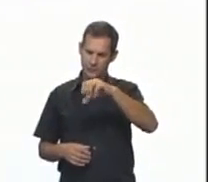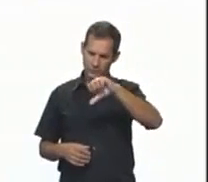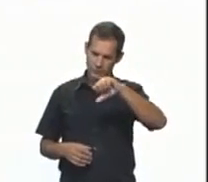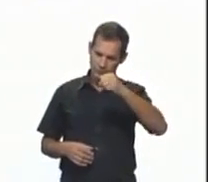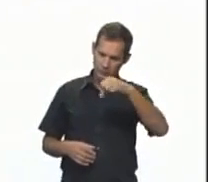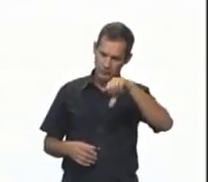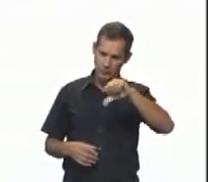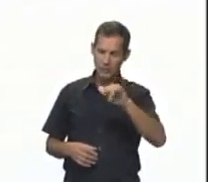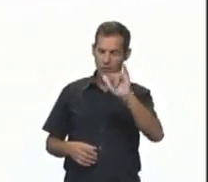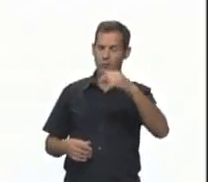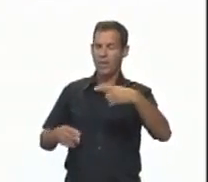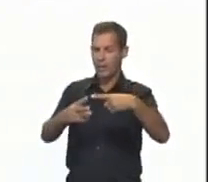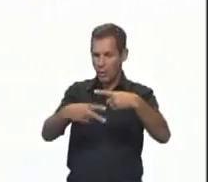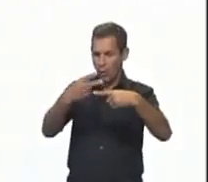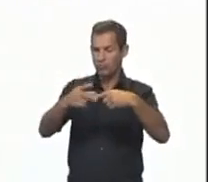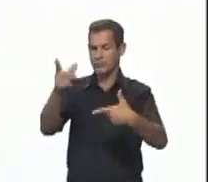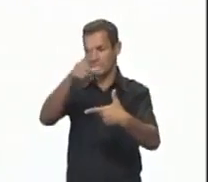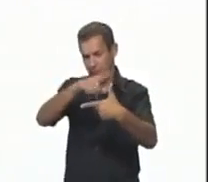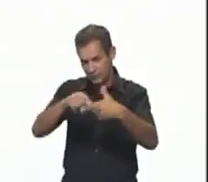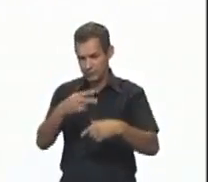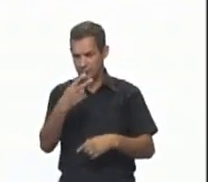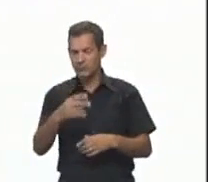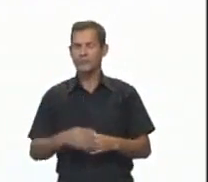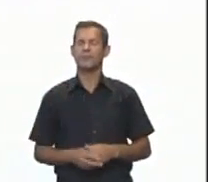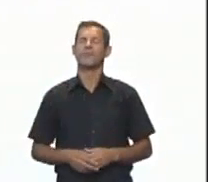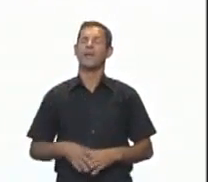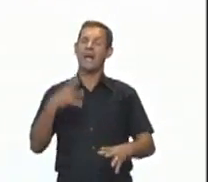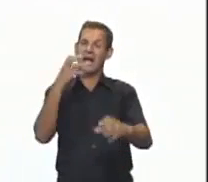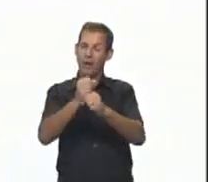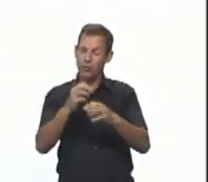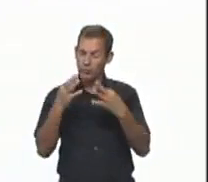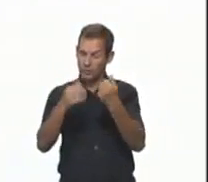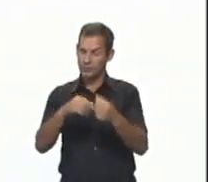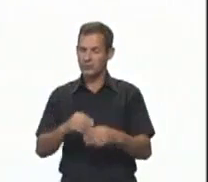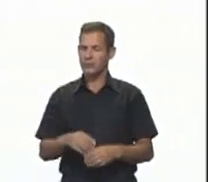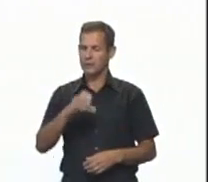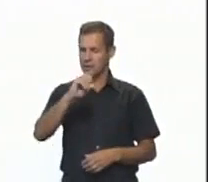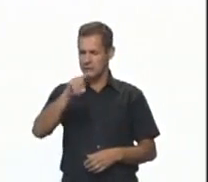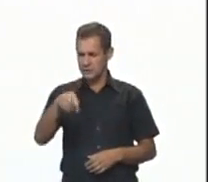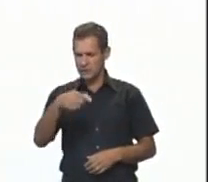0,89y ao quadrado, dividido por 2. Calculando isso em